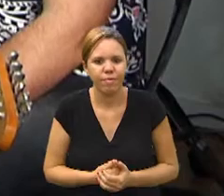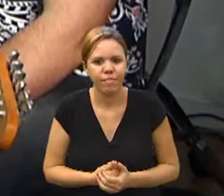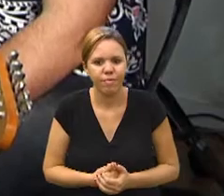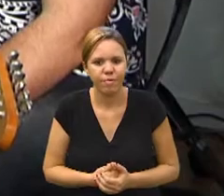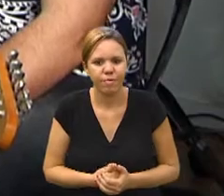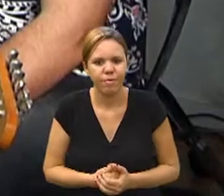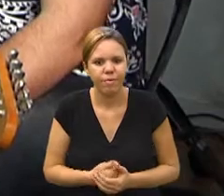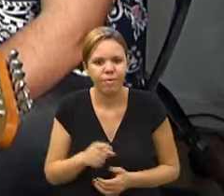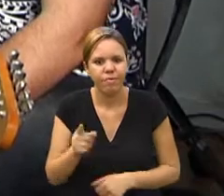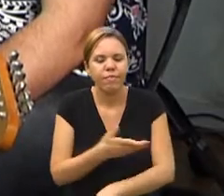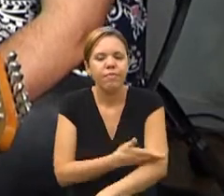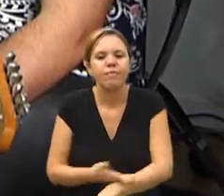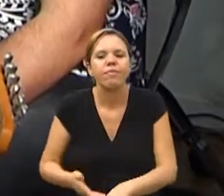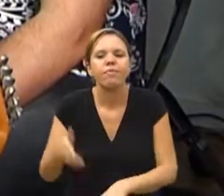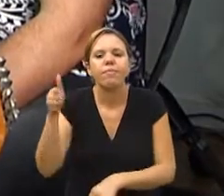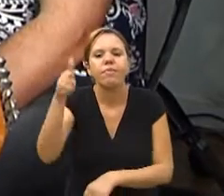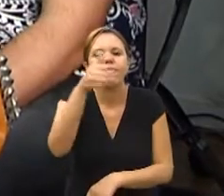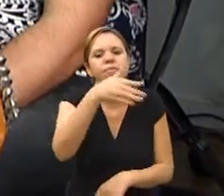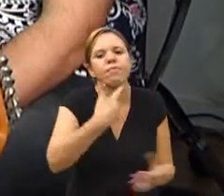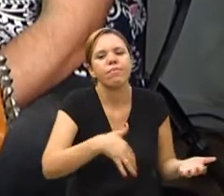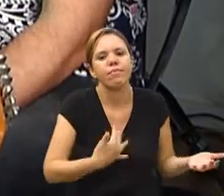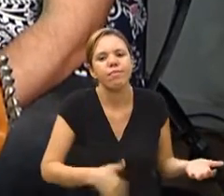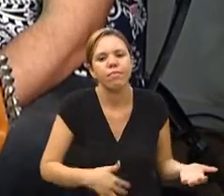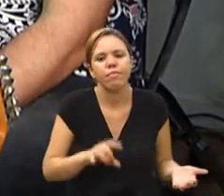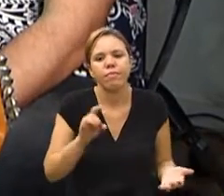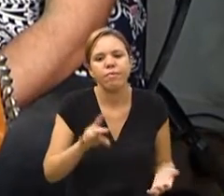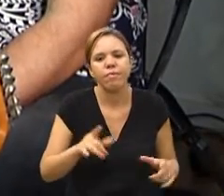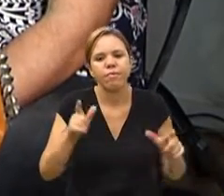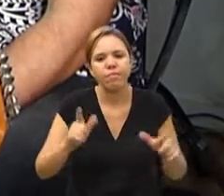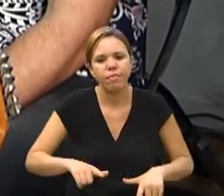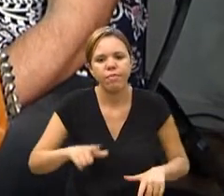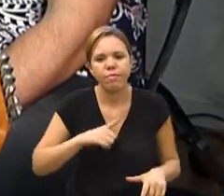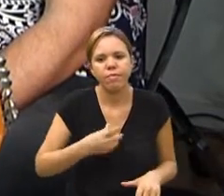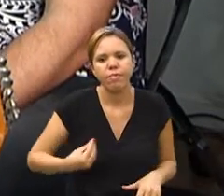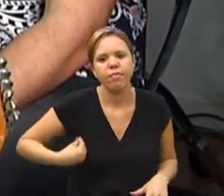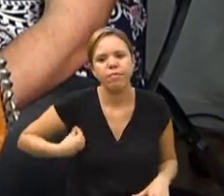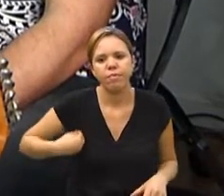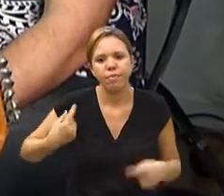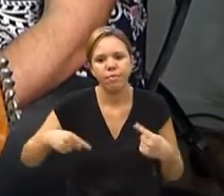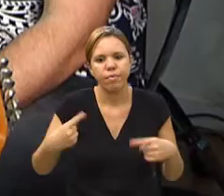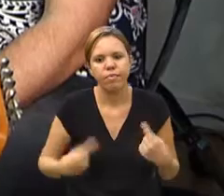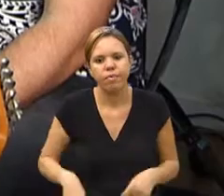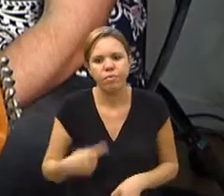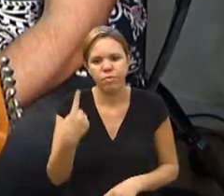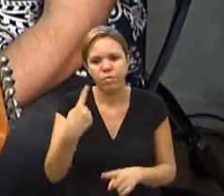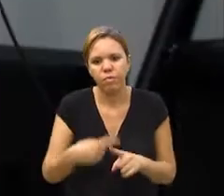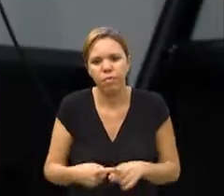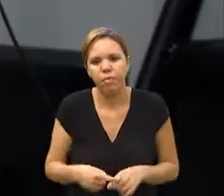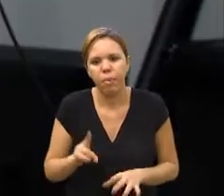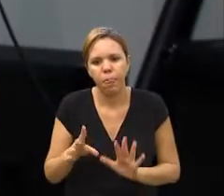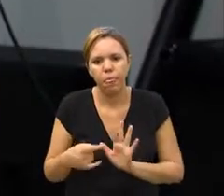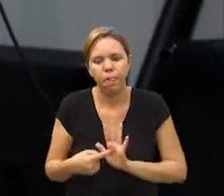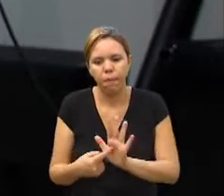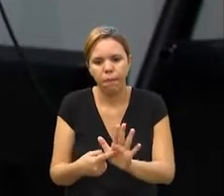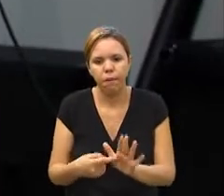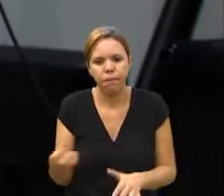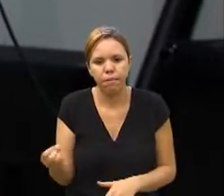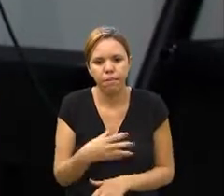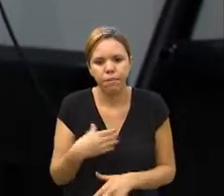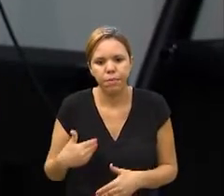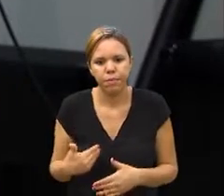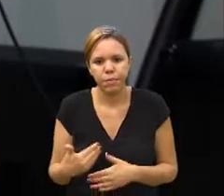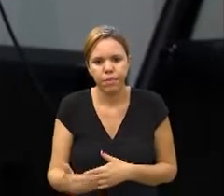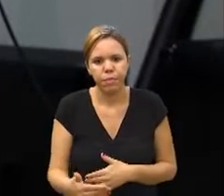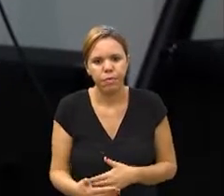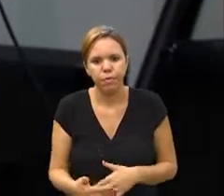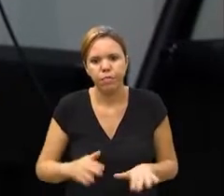Onde você costuma tocar? Aqui em Campinas, todo lugar que tem música ao vivo, a gente já tocou pelo menos uma vez. A apresentação mais recente foi